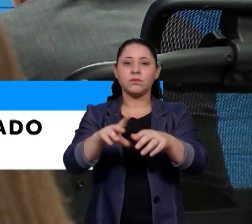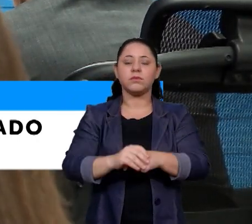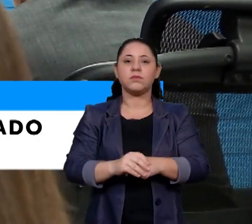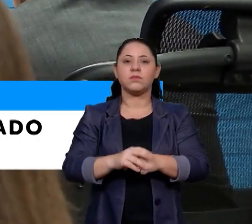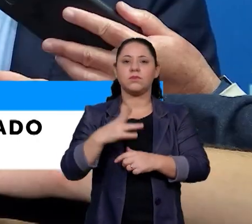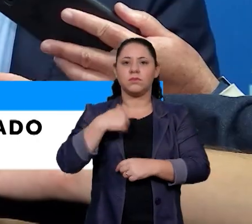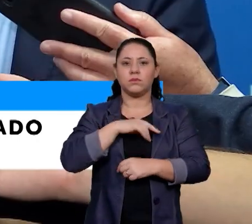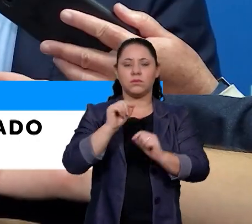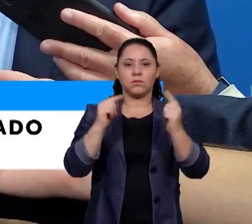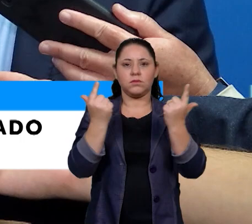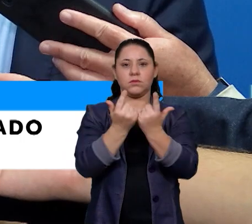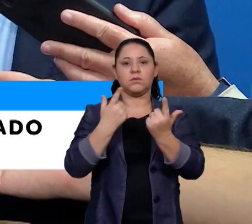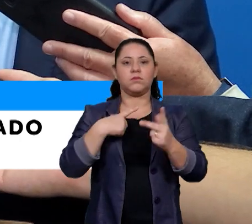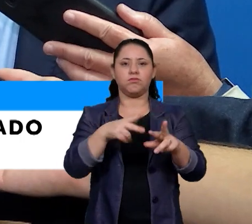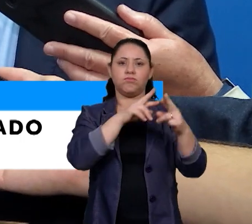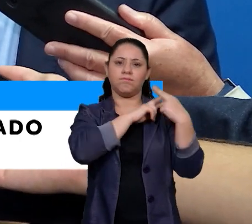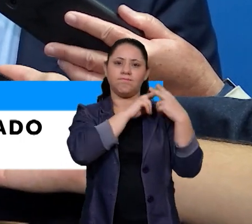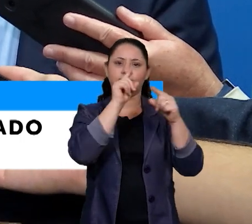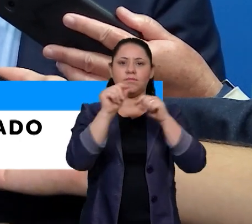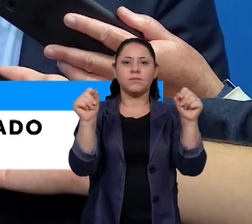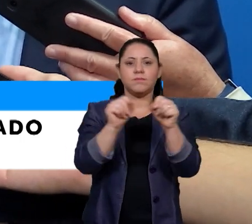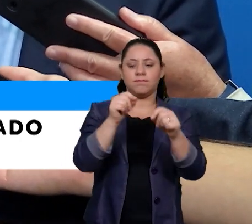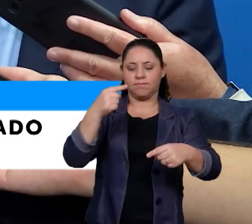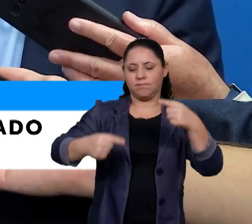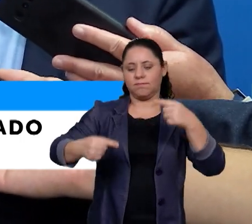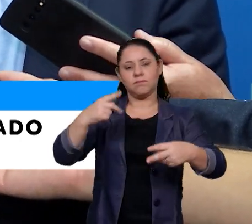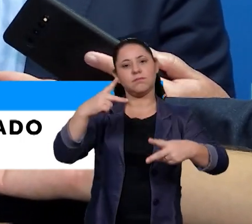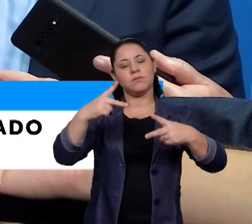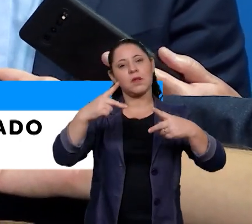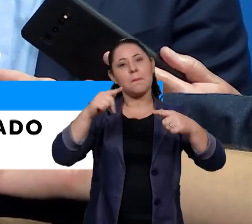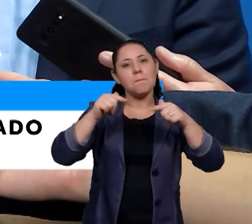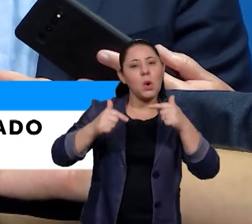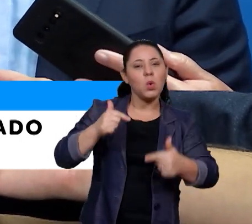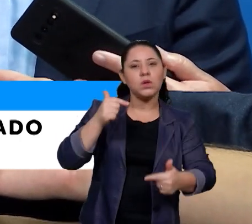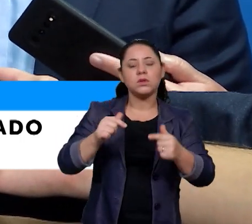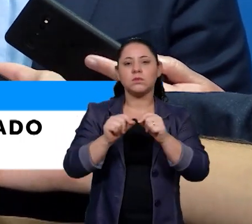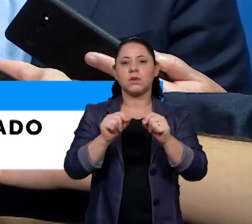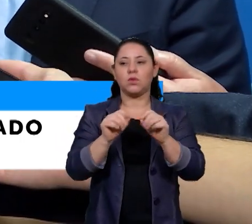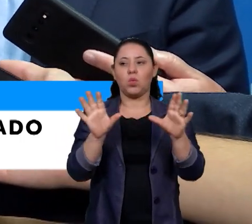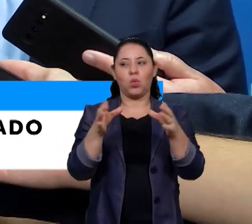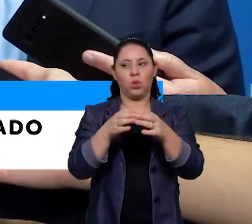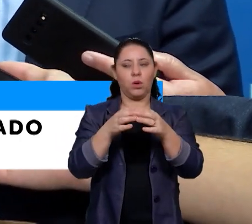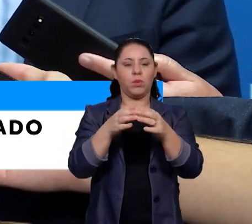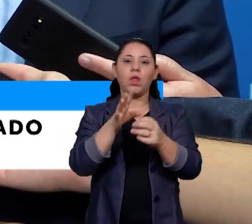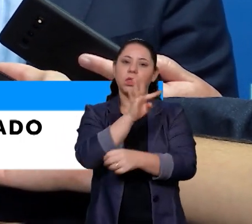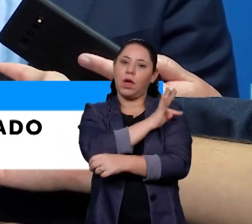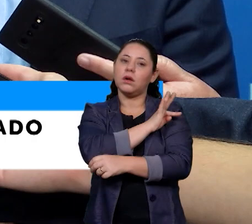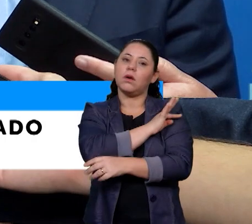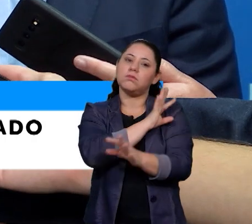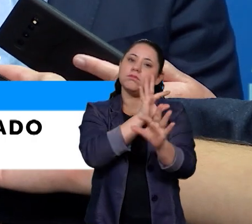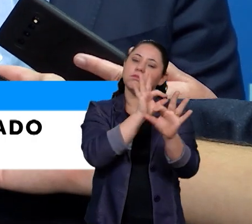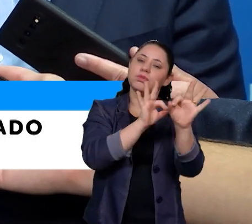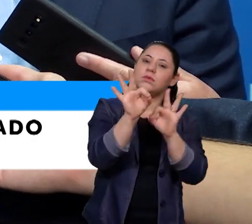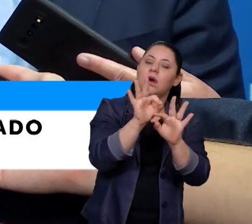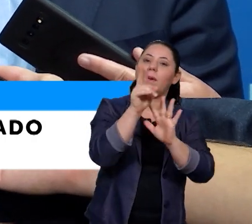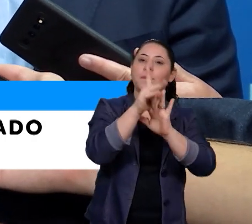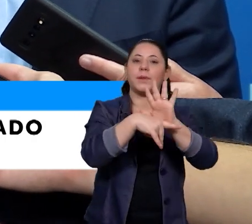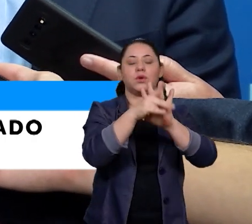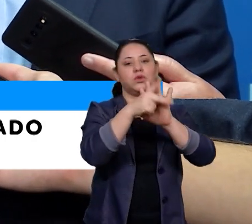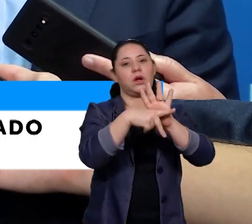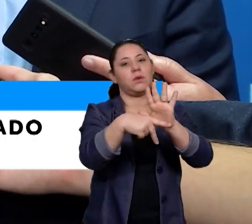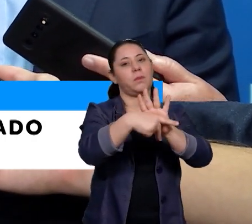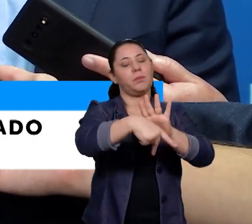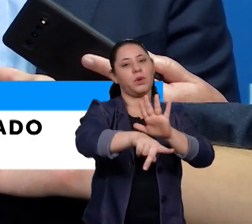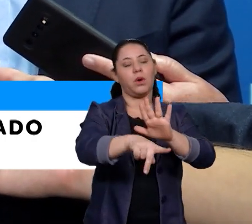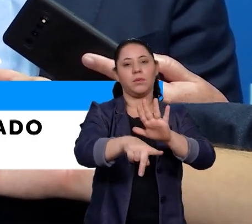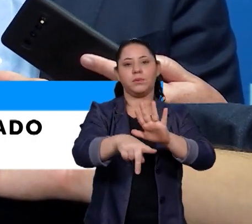Grosso. Nós, aqui na Assembleia Legislativa, temos a responsabilidade de fazer o debate político para que a equipe técnica possa, de fato, elaborar